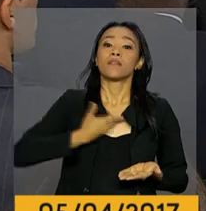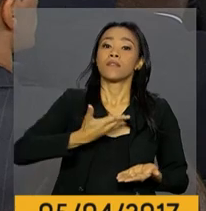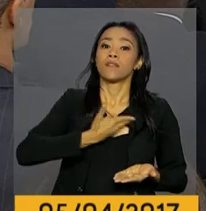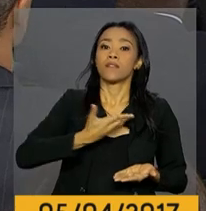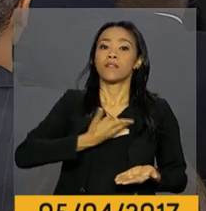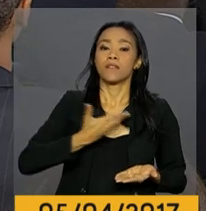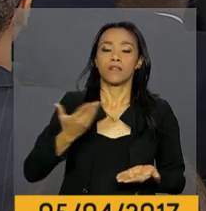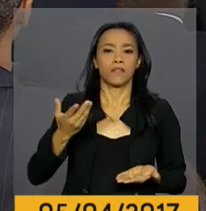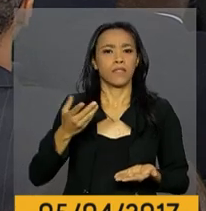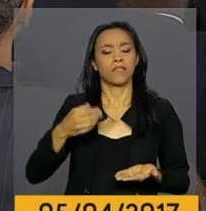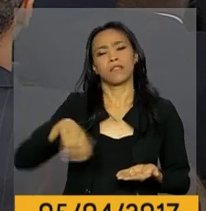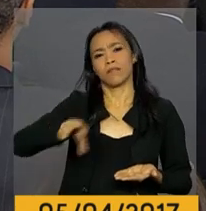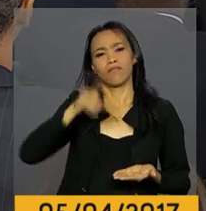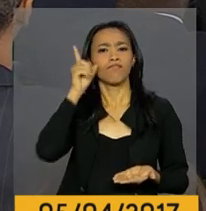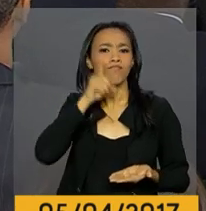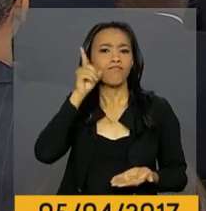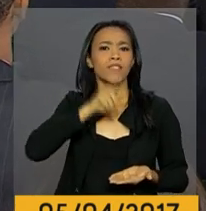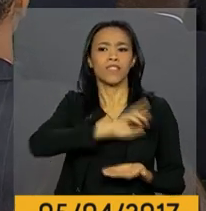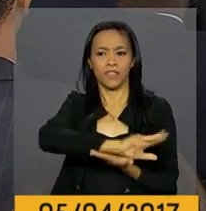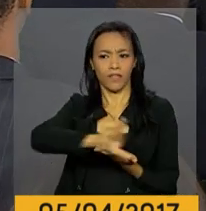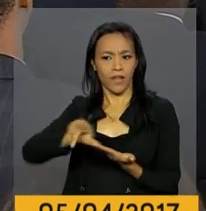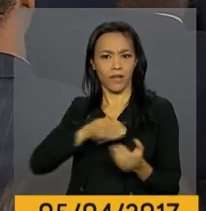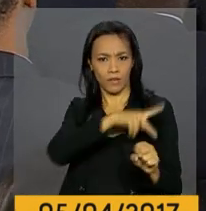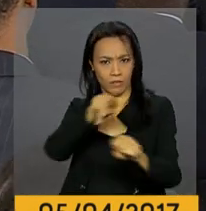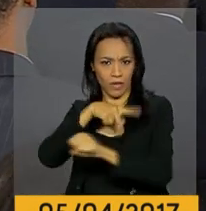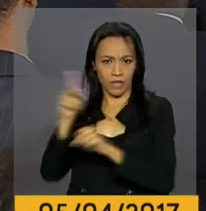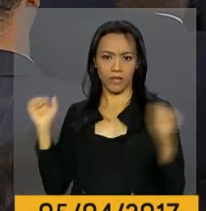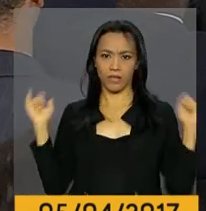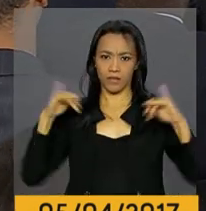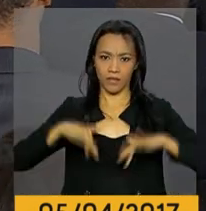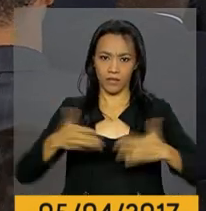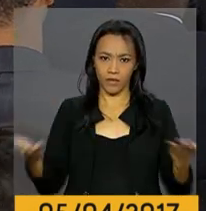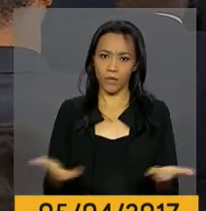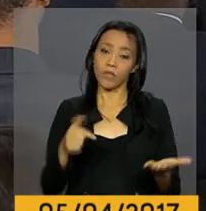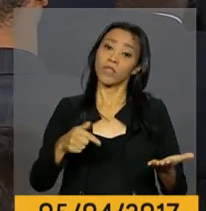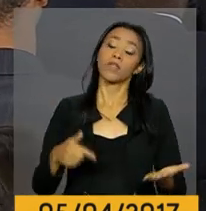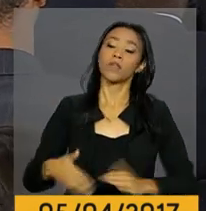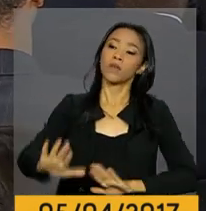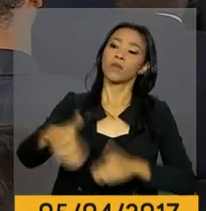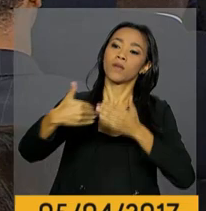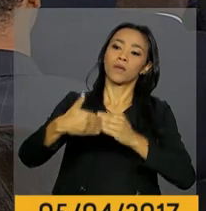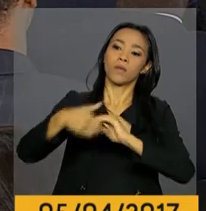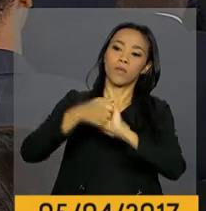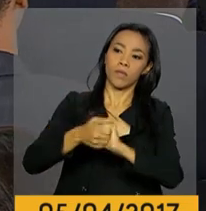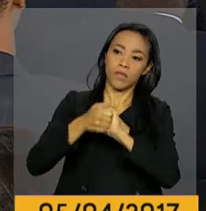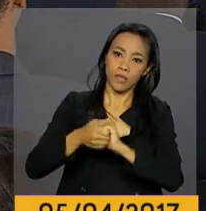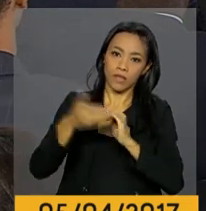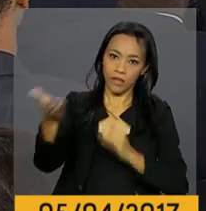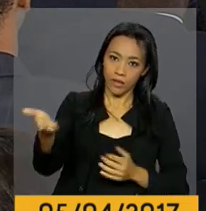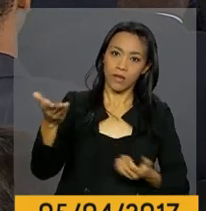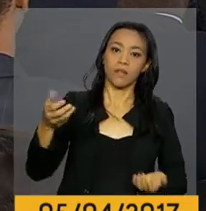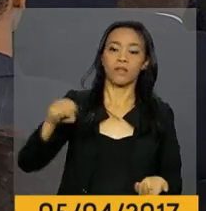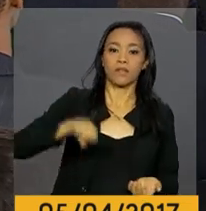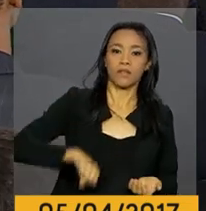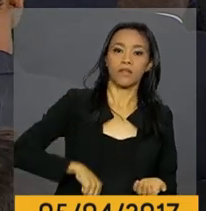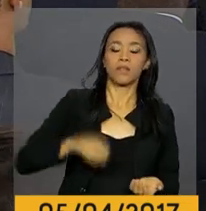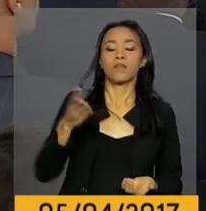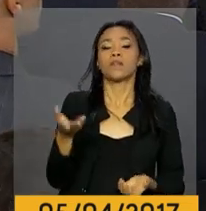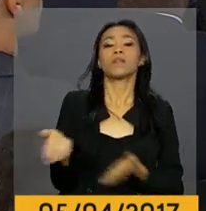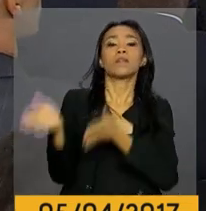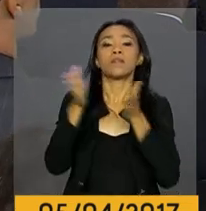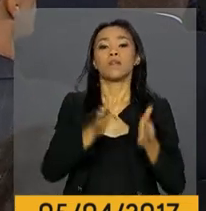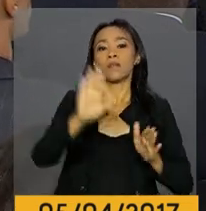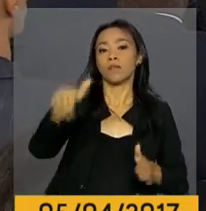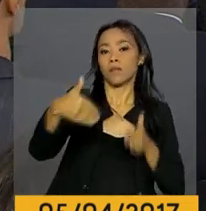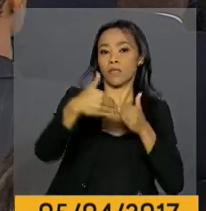aqui mencionados cumprimentar o nosso Ministro das relações exteriores a Lu Nunes Ferreira O Eliseu Padilha da